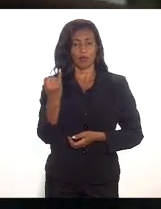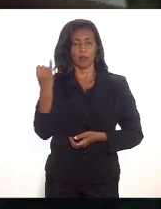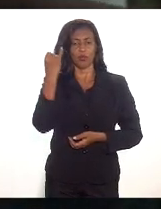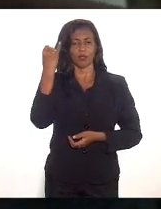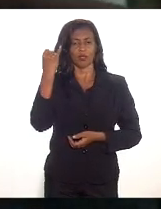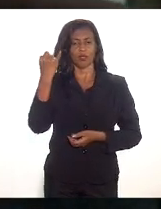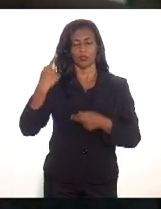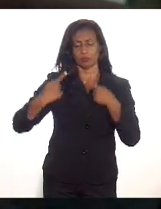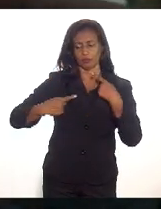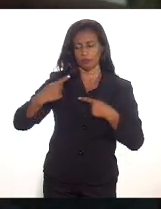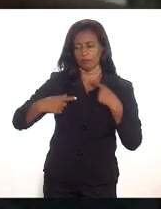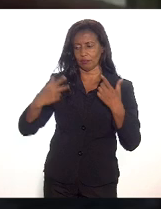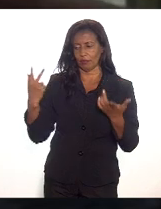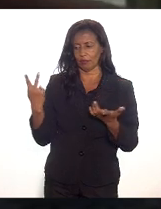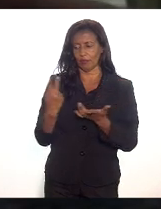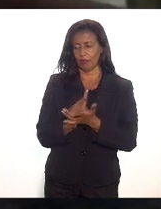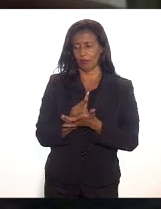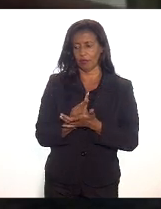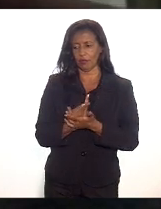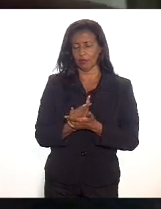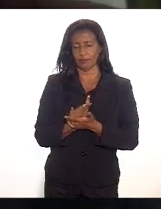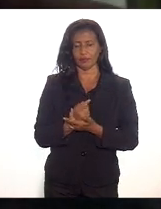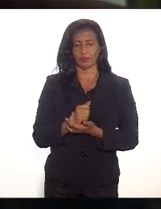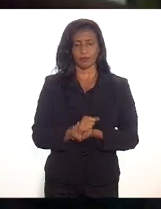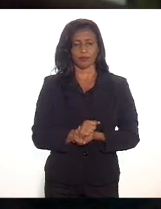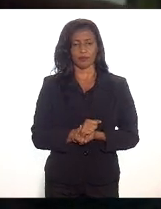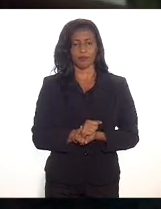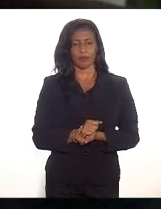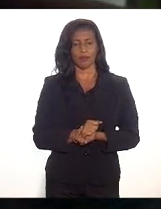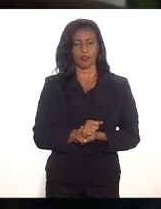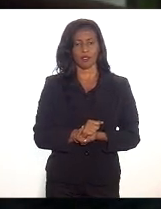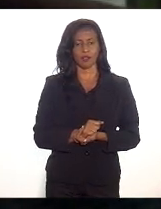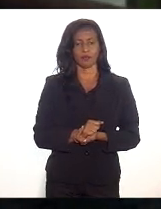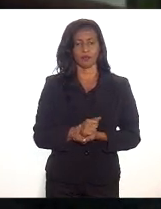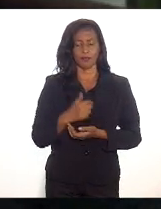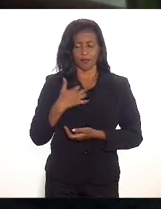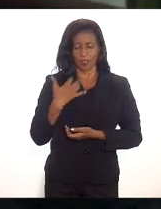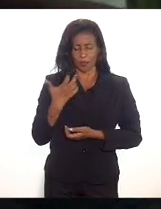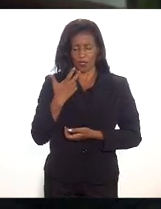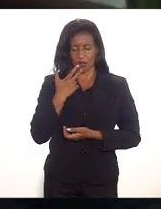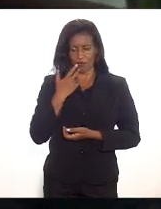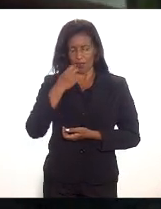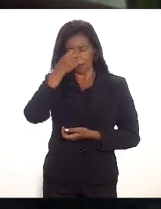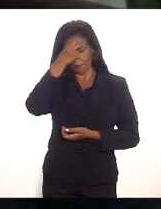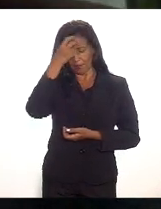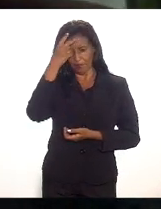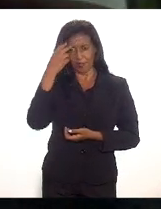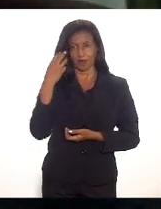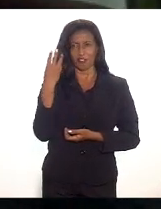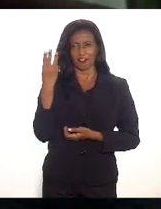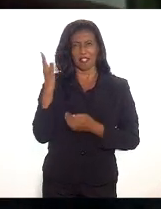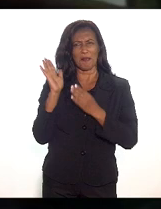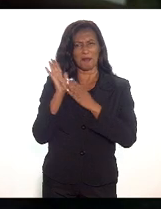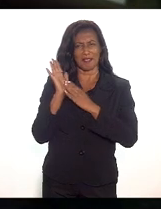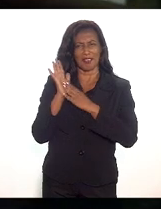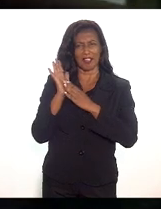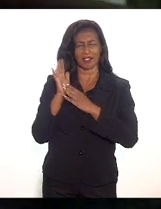acontecer. Eu queria dizer para vocês que eu fui prefeito 3 mandatos numa cidade que tem